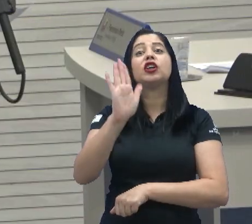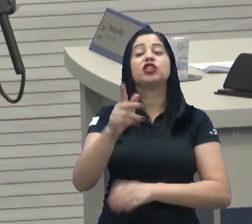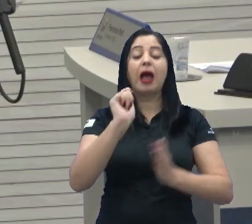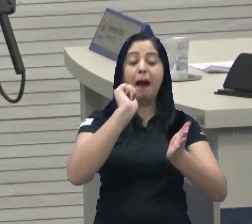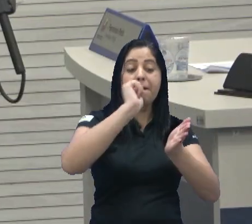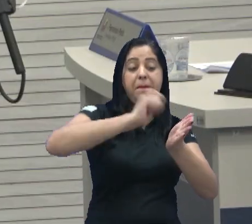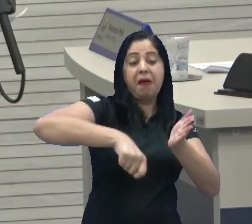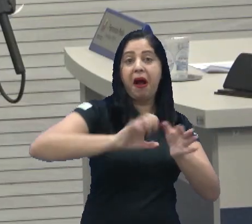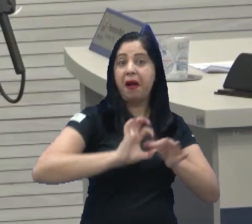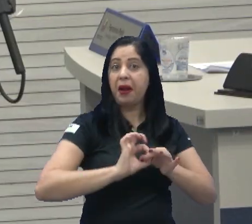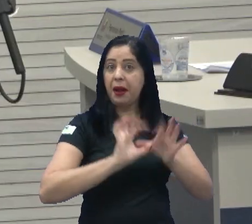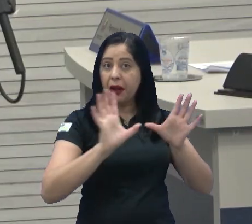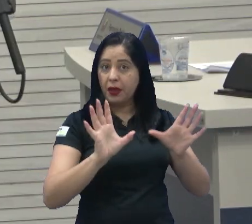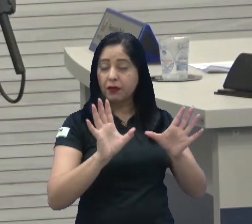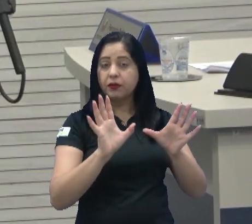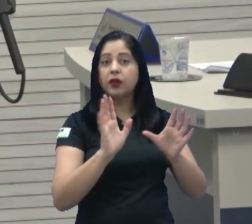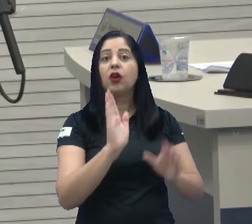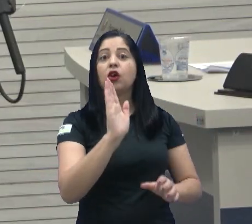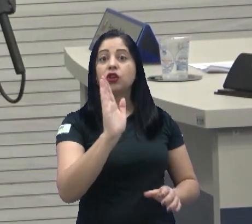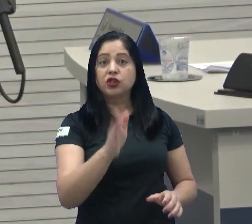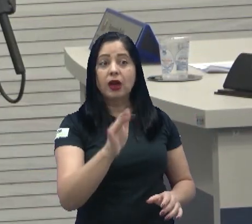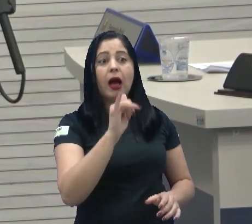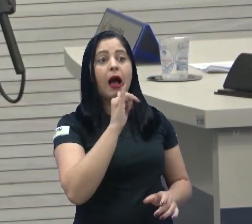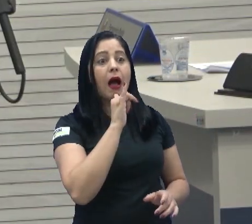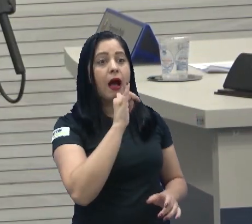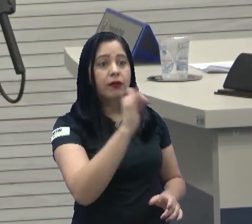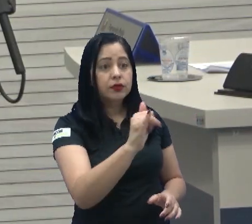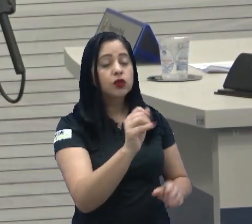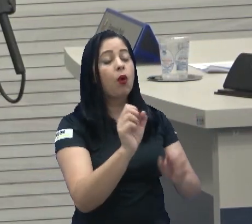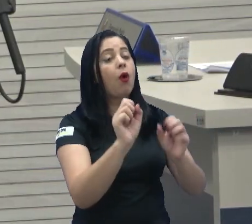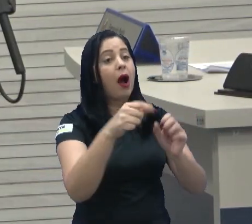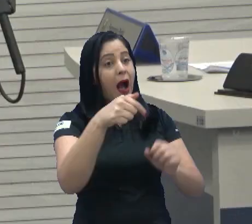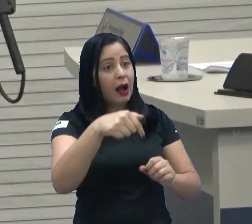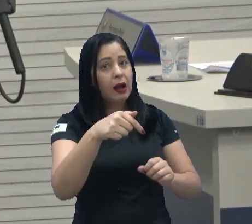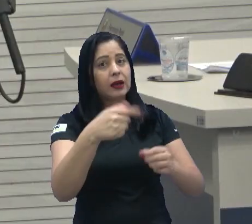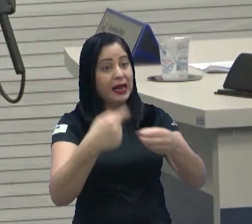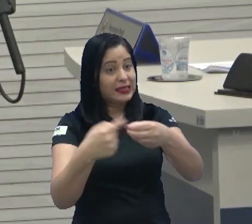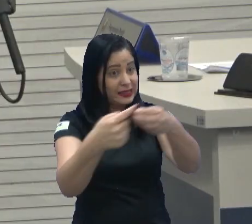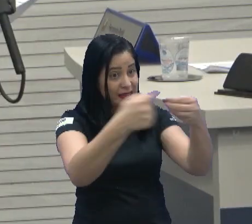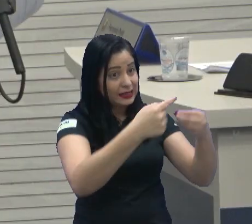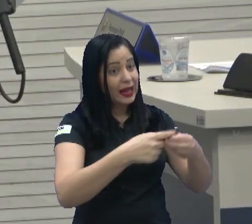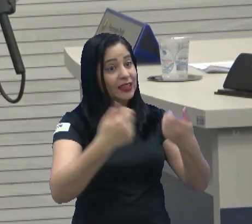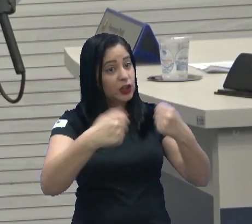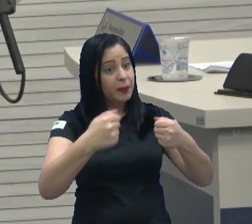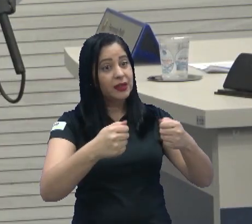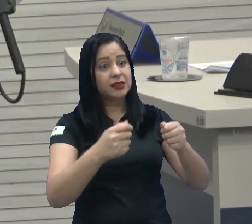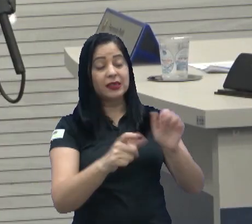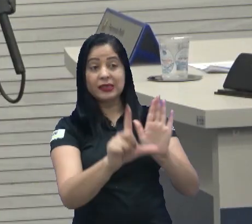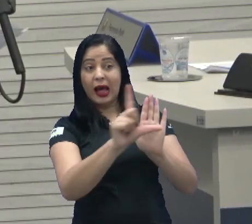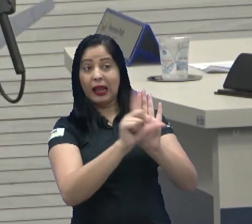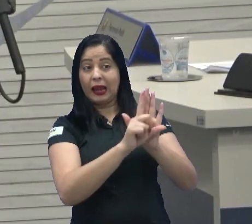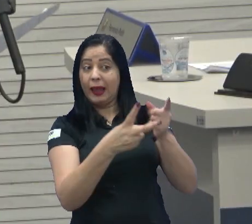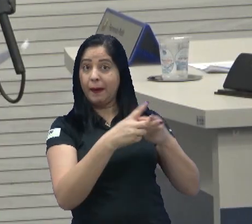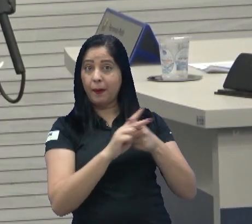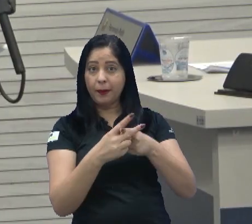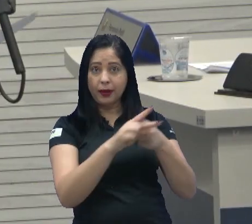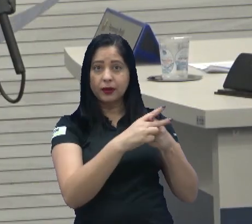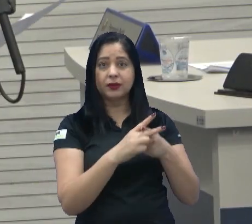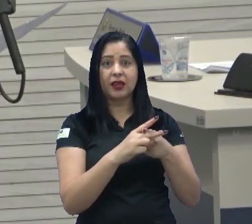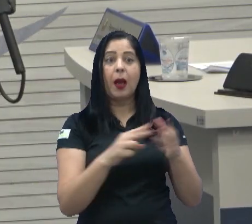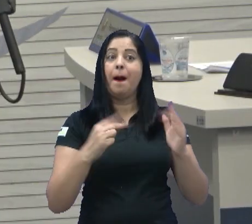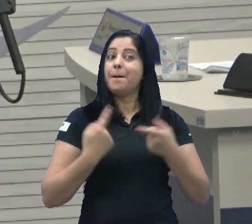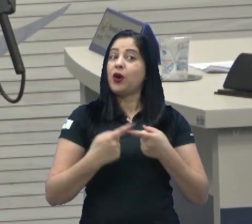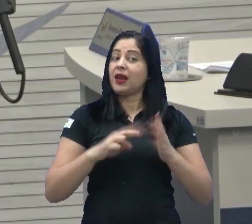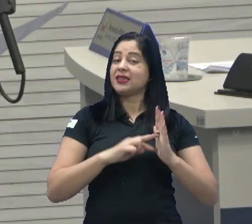e passou para que os municípios possam regulamentar a atividade de mototáxi. Ou seja, é mais emprego, é mais